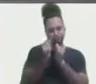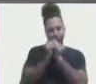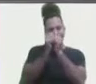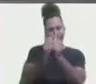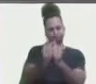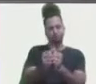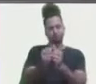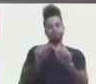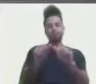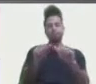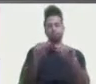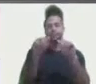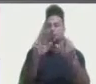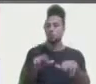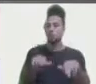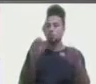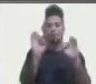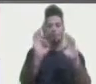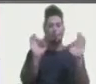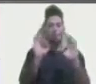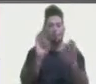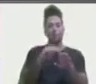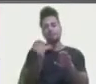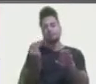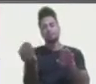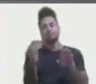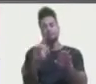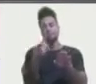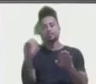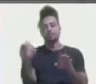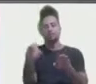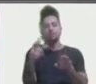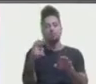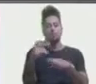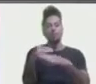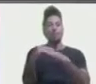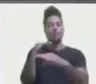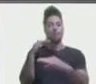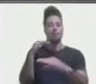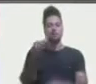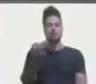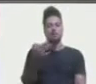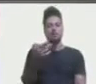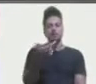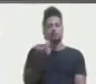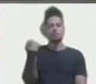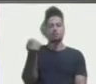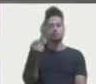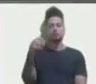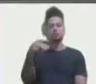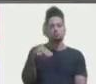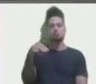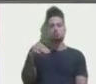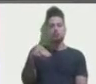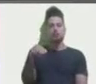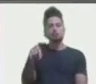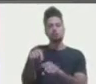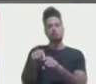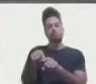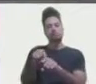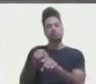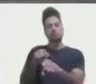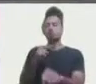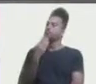calçamento do lado direito da Via uma extensão de mais de 200 m e nós fizemos um pedido um